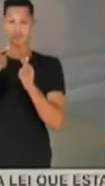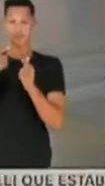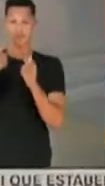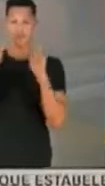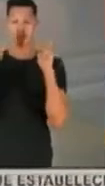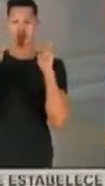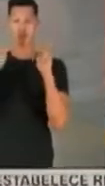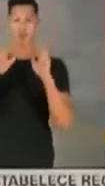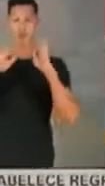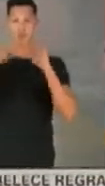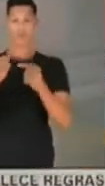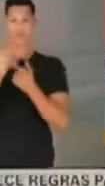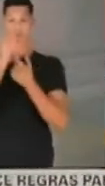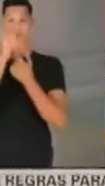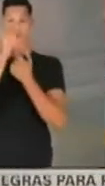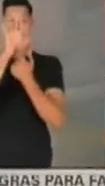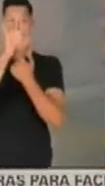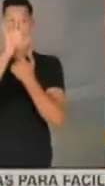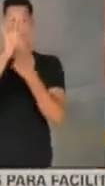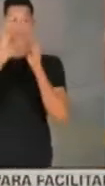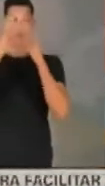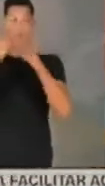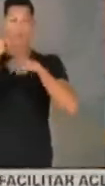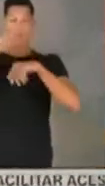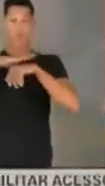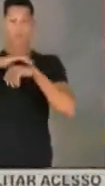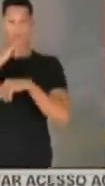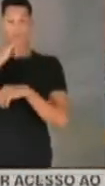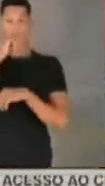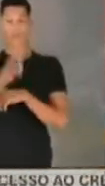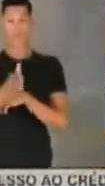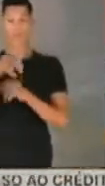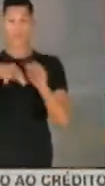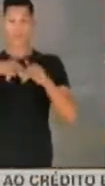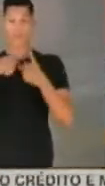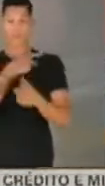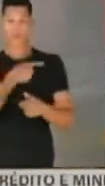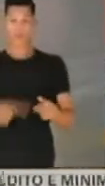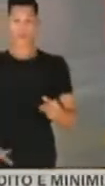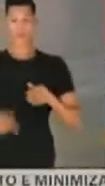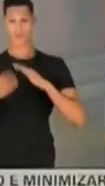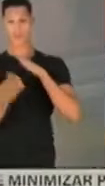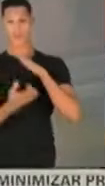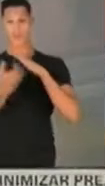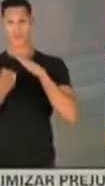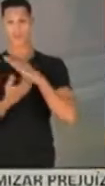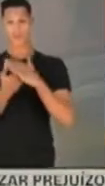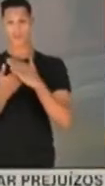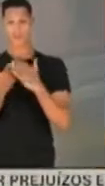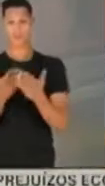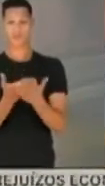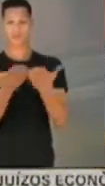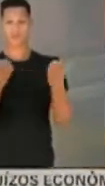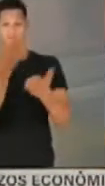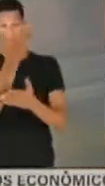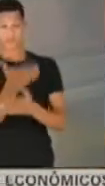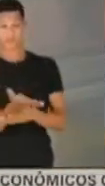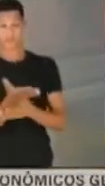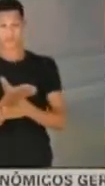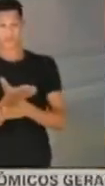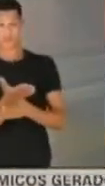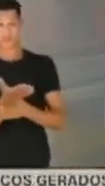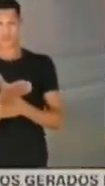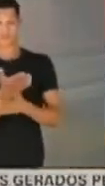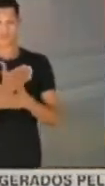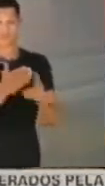Ao que tudo indica, e o que foi dito aqui pelo presidente da empresa, Vossa Senhoria